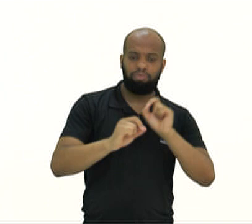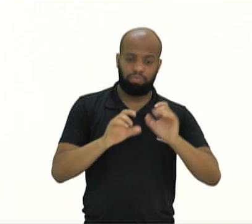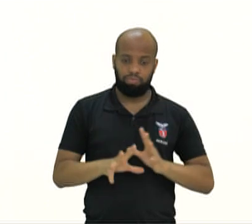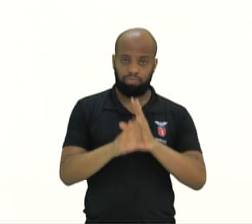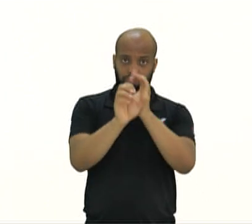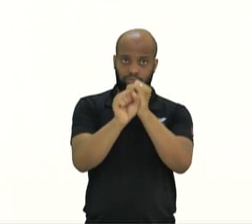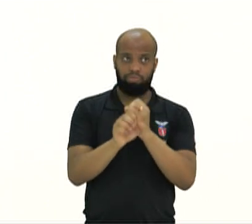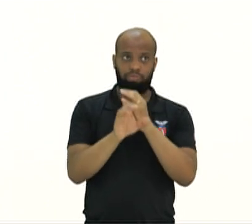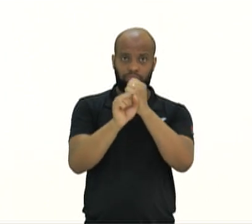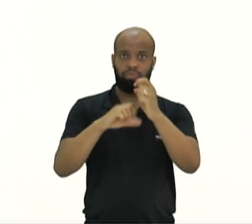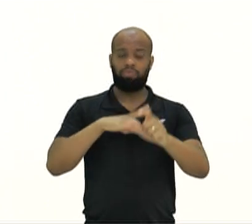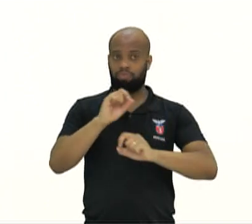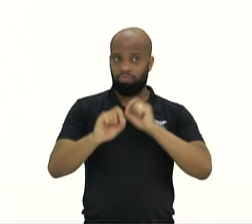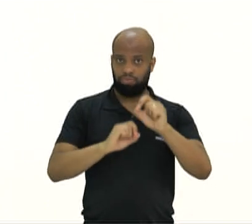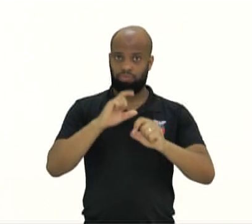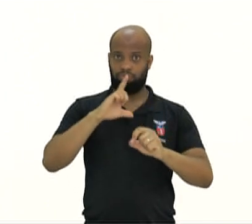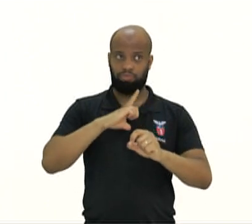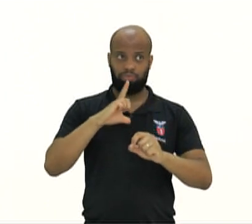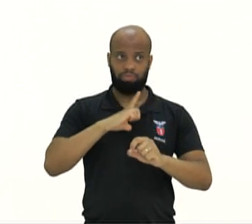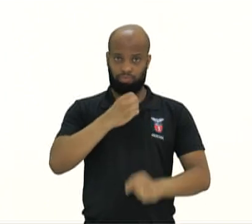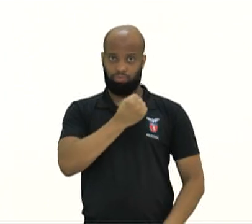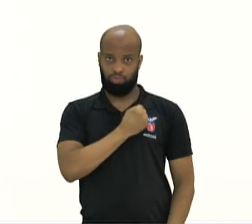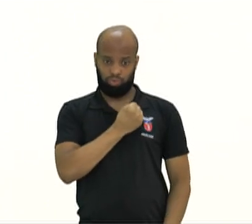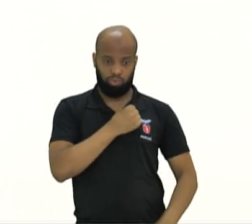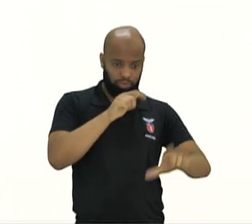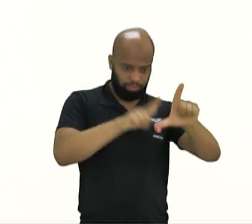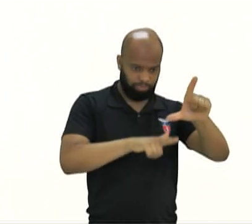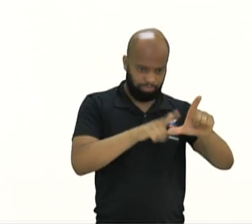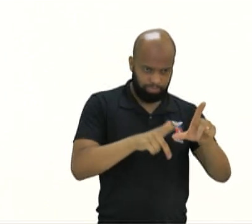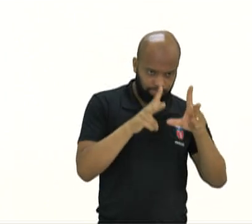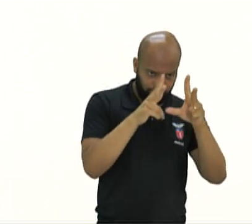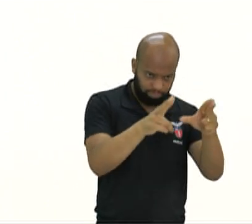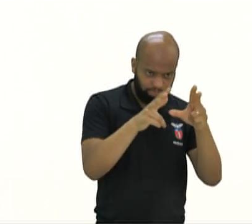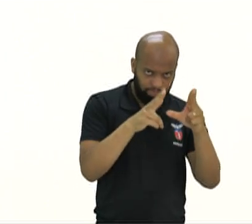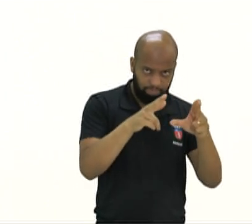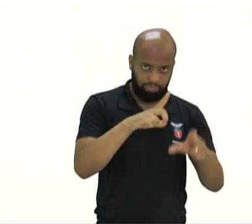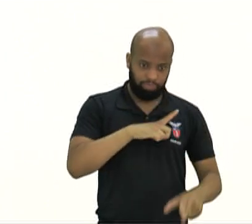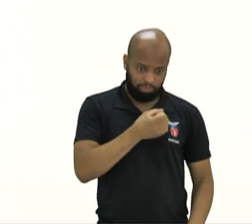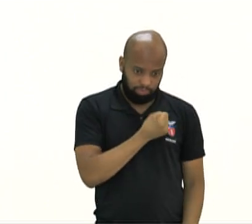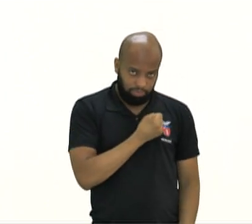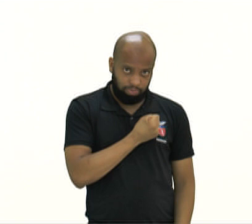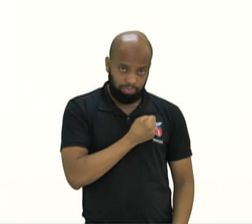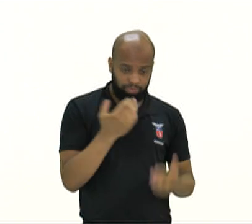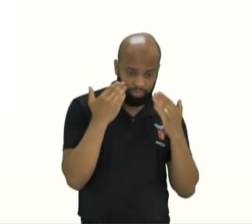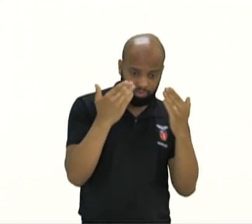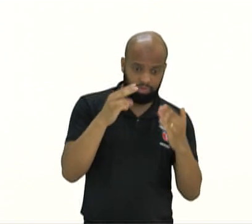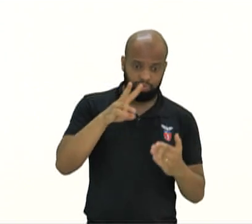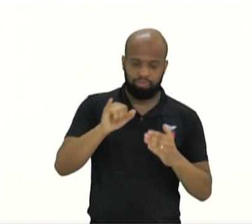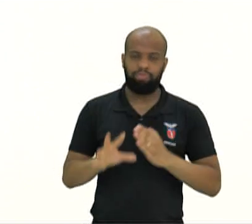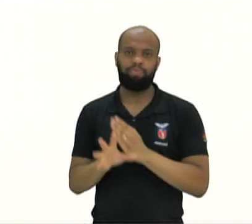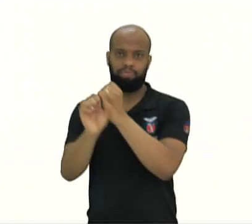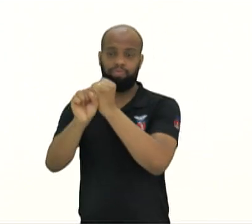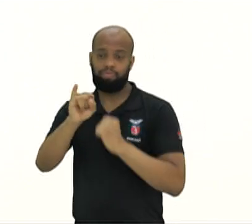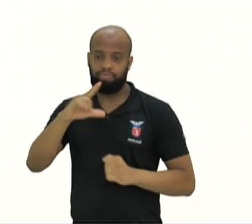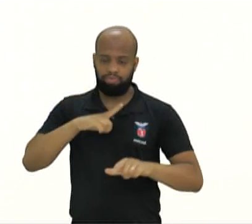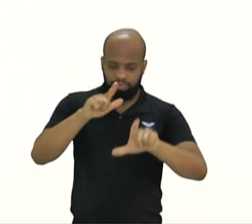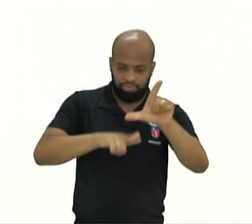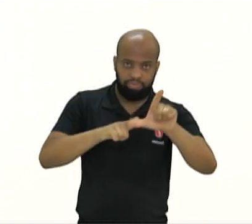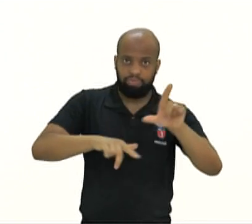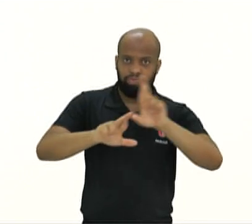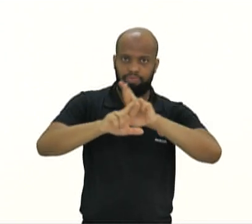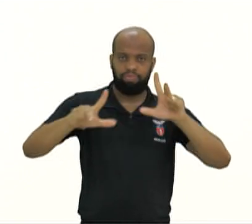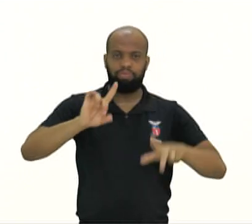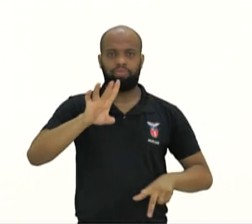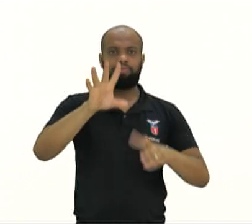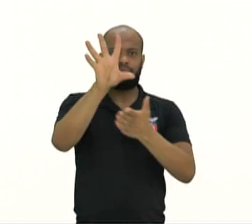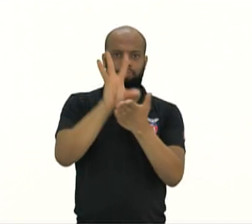os expoentes das letras que são iguais. Então, se você tem letras iguais nos monômios, você soma os expoentes. Se você tem letra diferente em um deles,